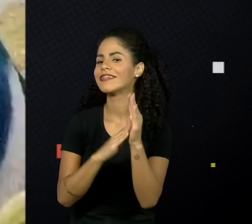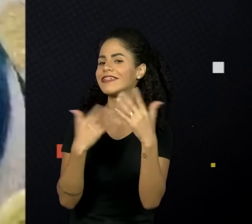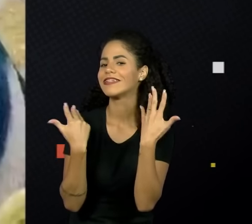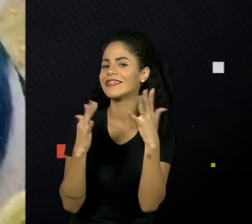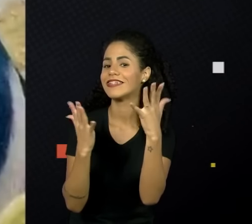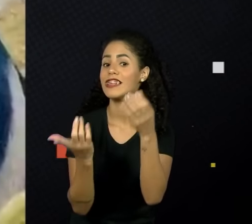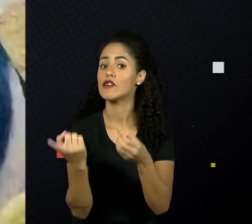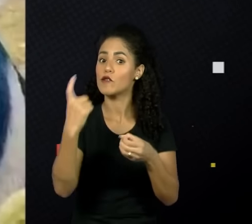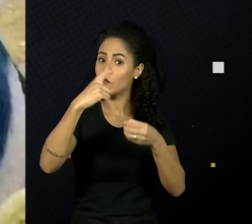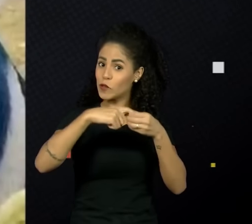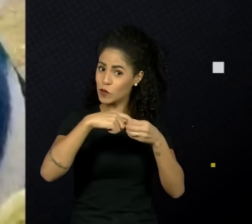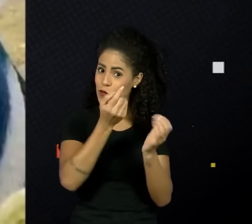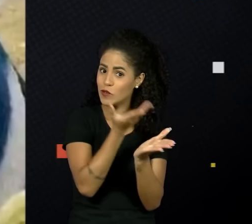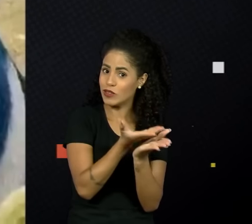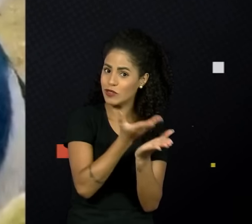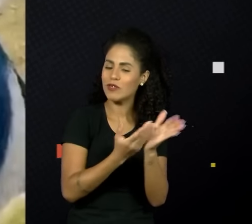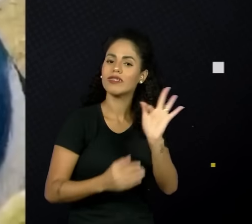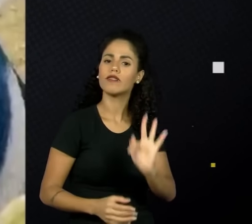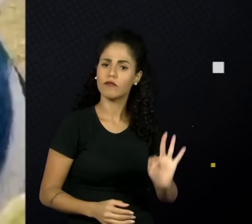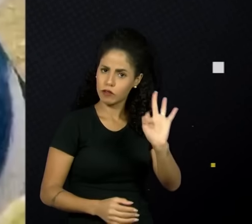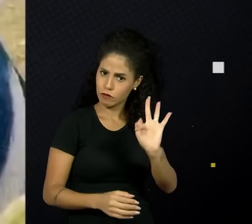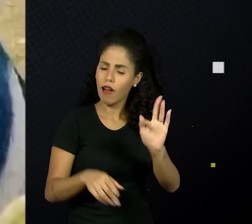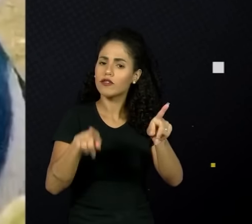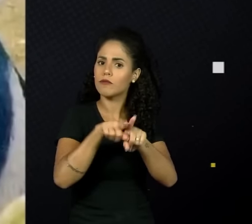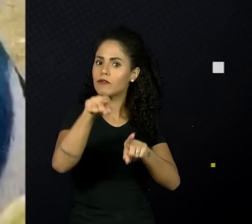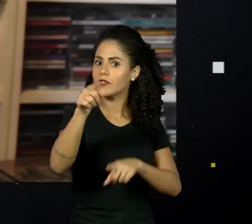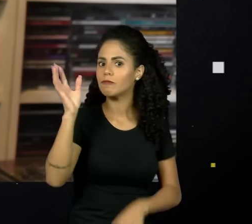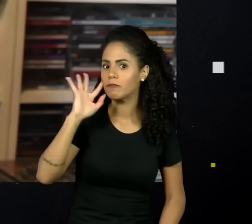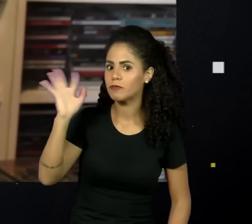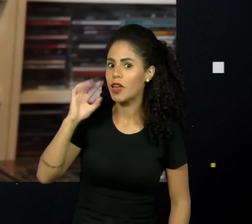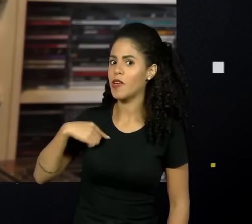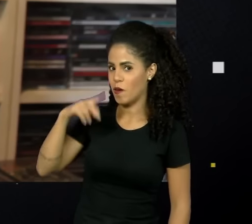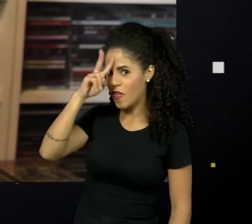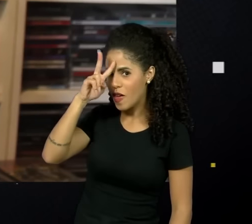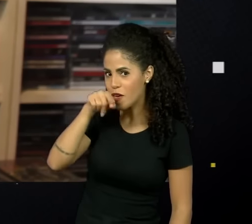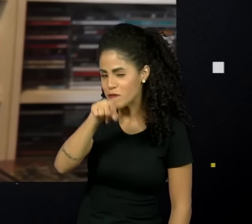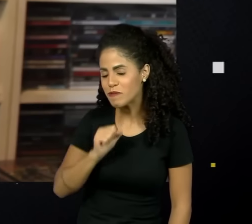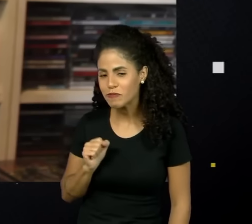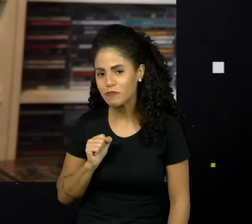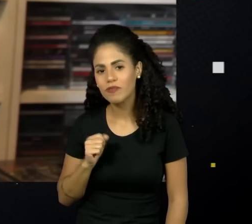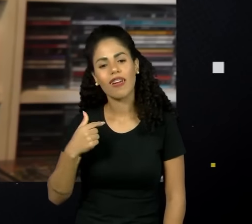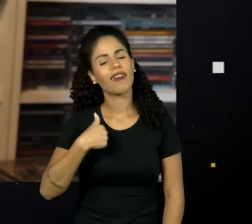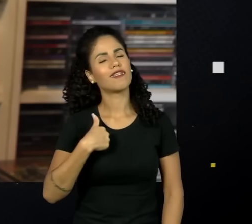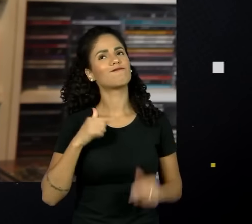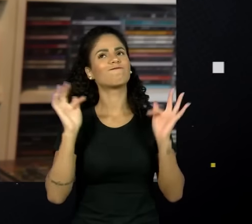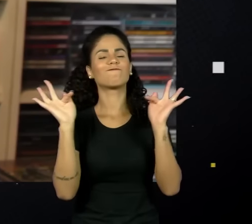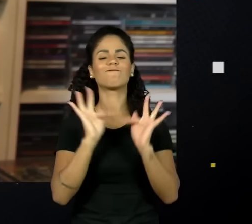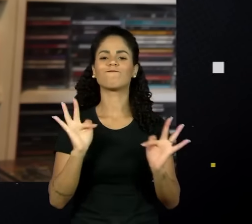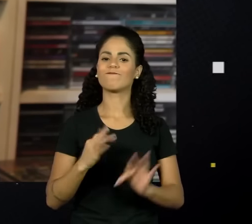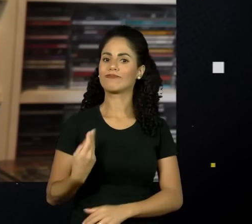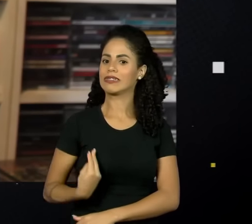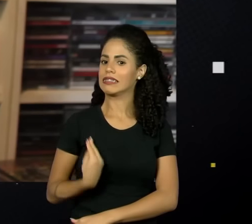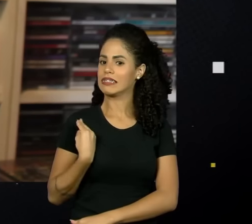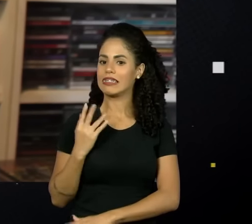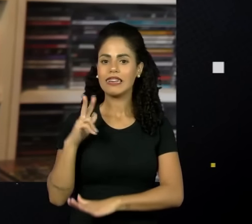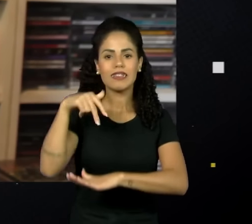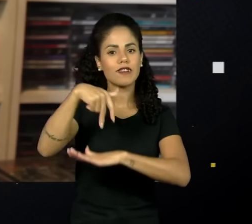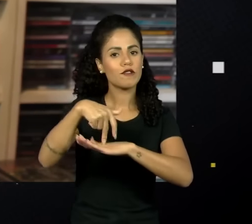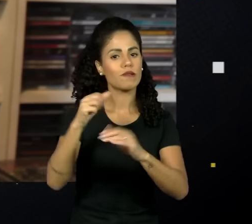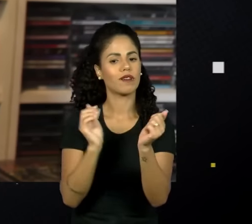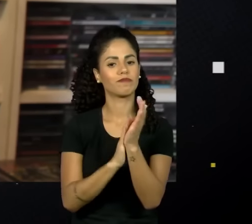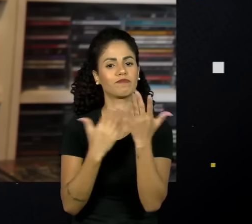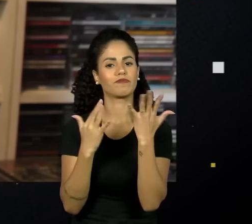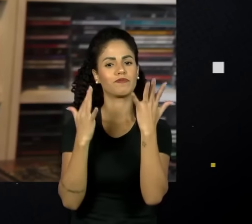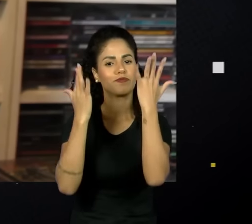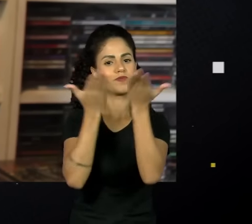retornar à faculdade que também era um dos seus sonhos e eu fico muito feliz de est aqui para celebrar com ele